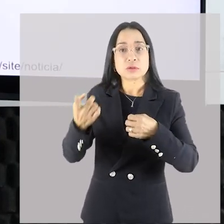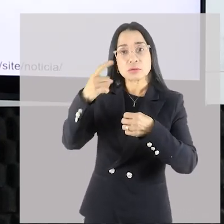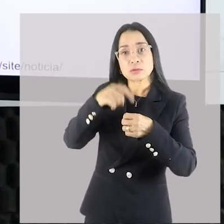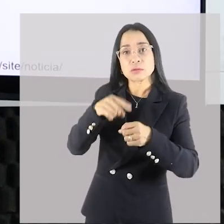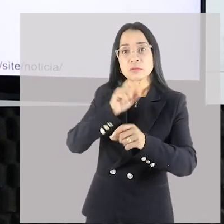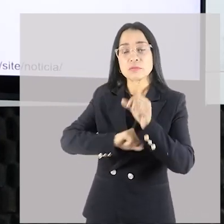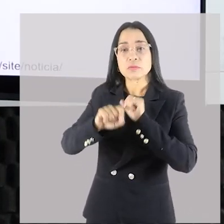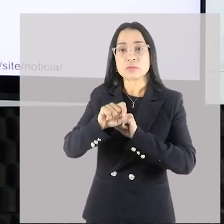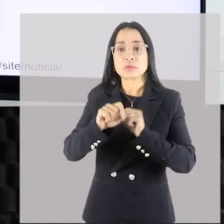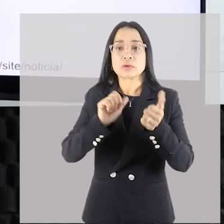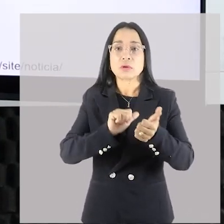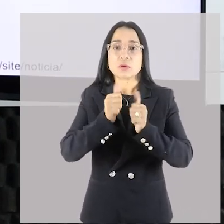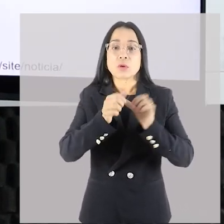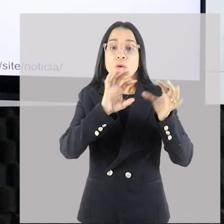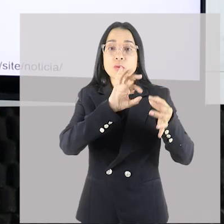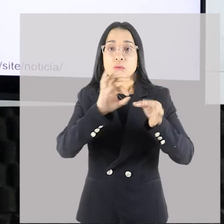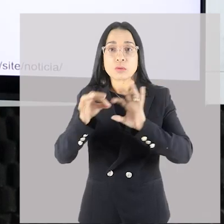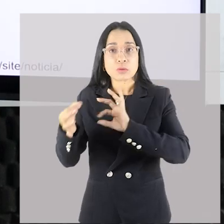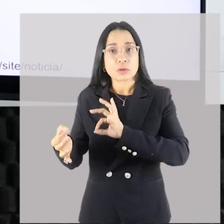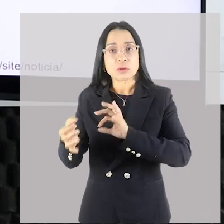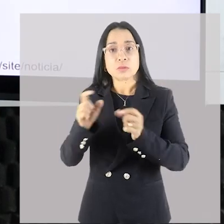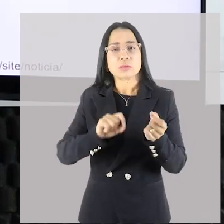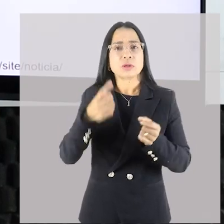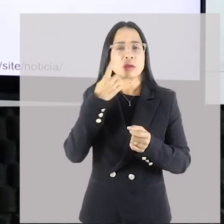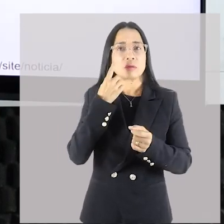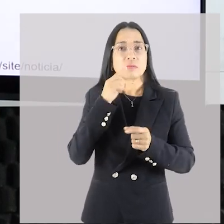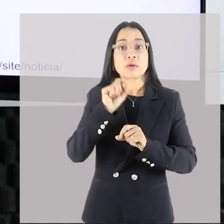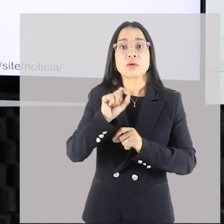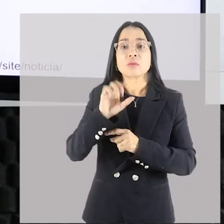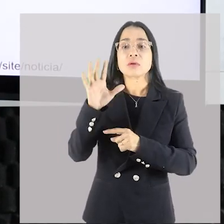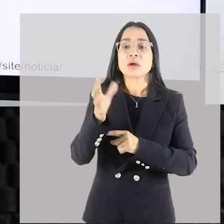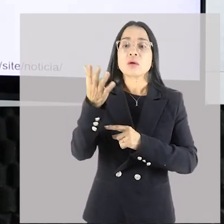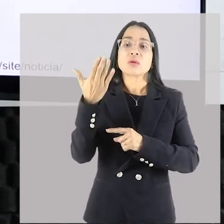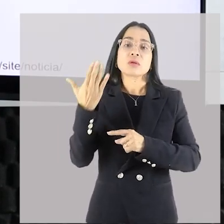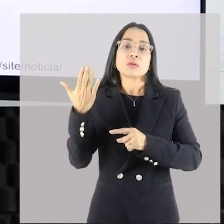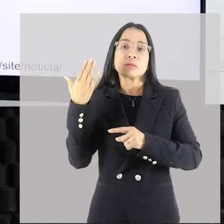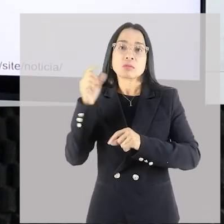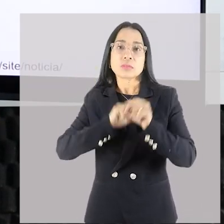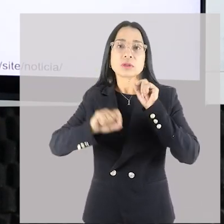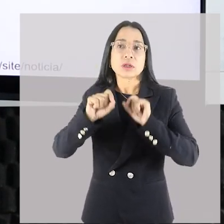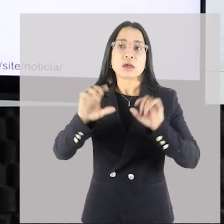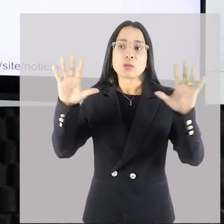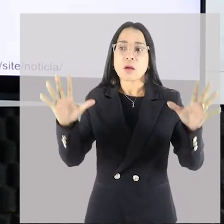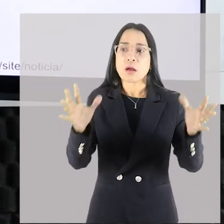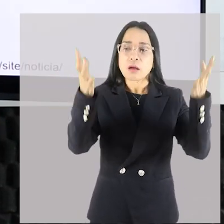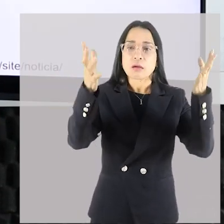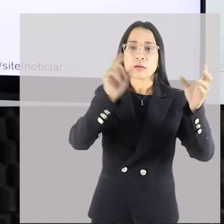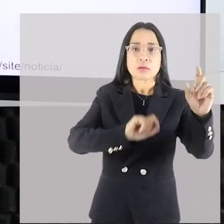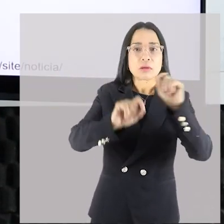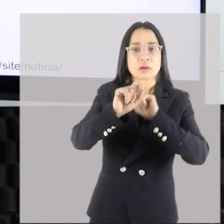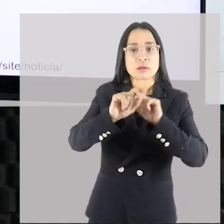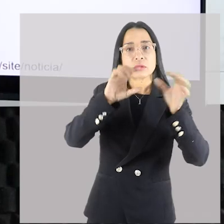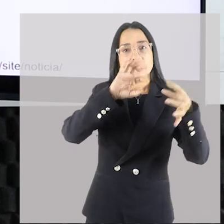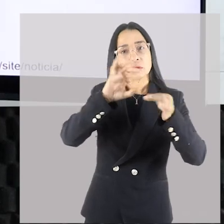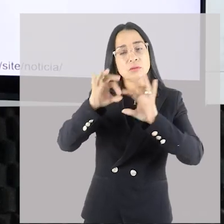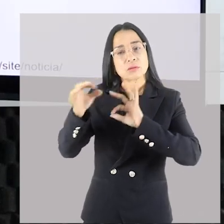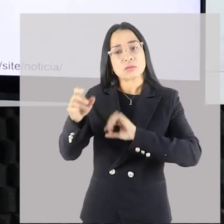esses eventos na Idade Antiga. E aí o Barão de Coubertin, ele foi o responsável por